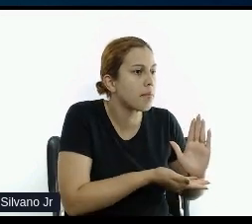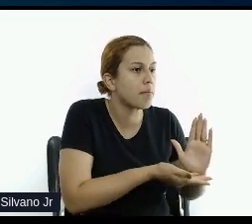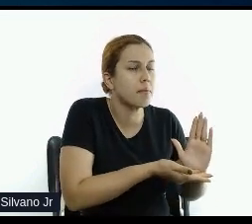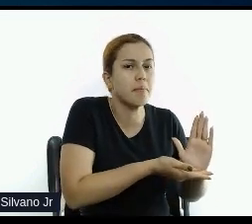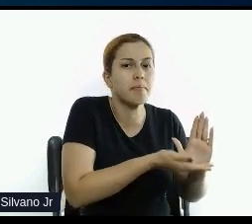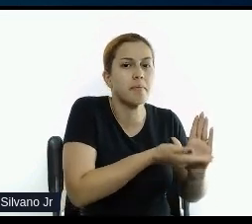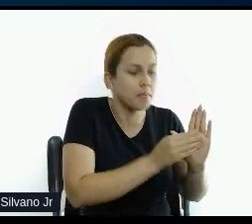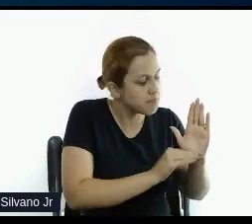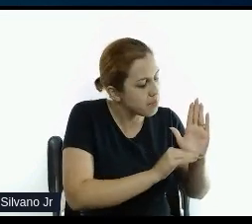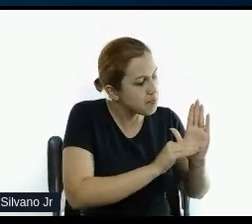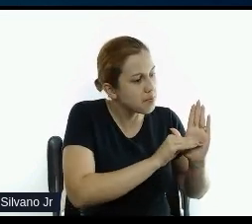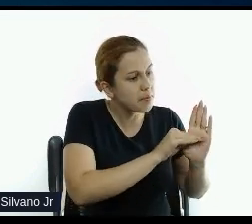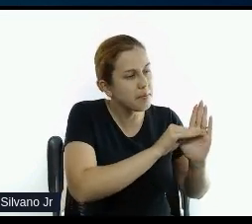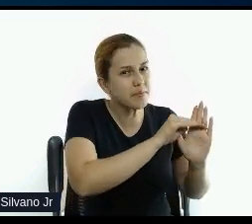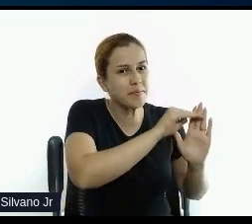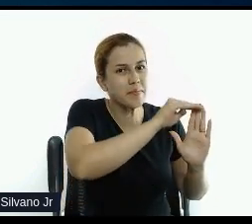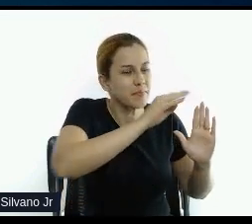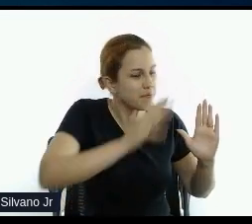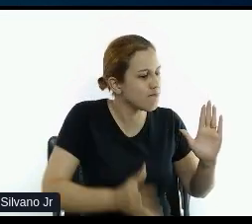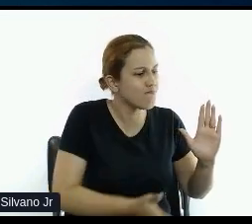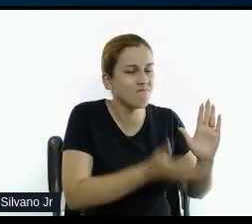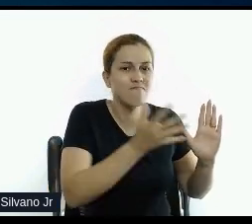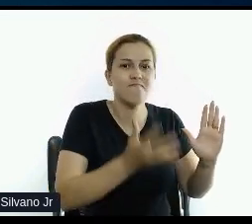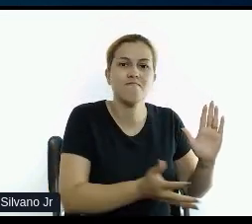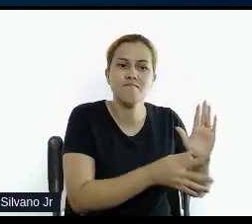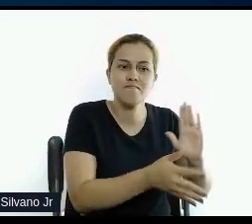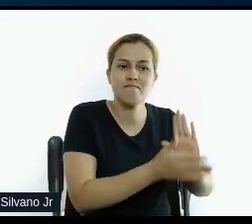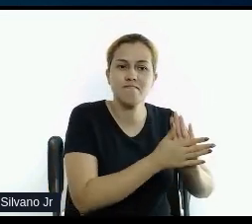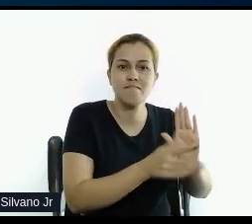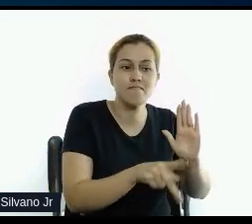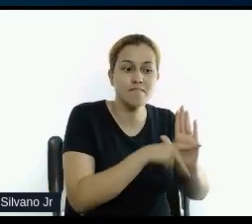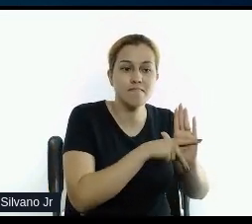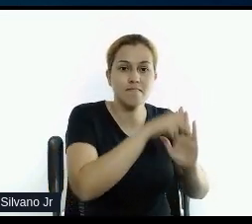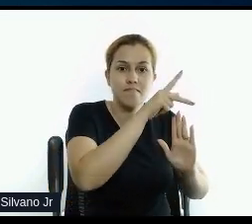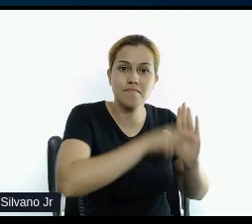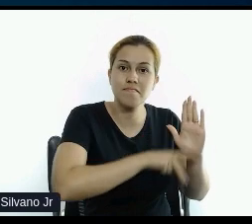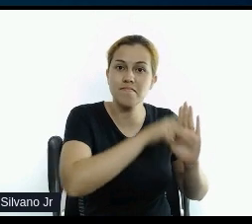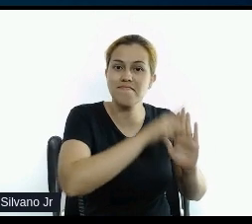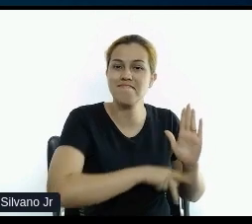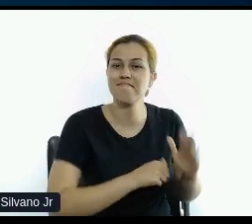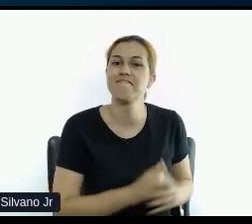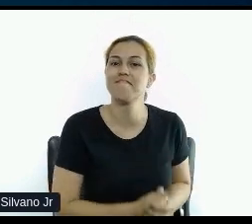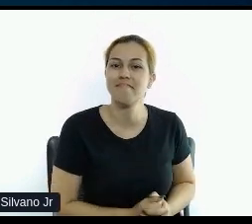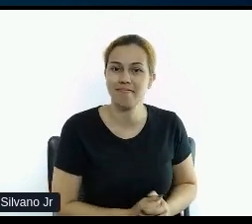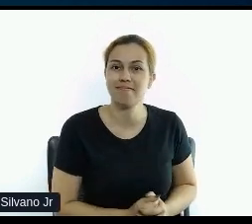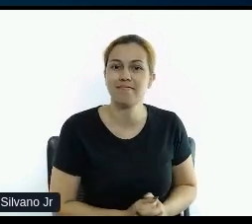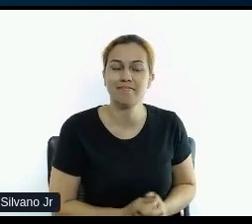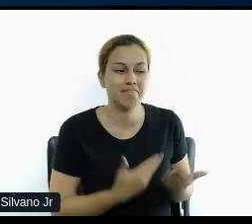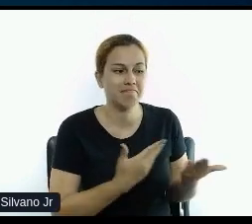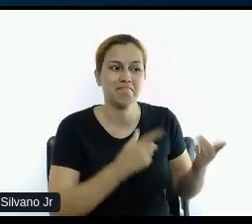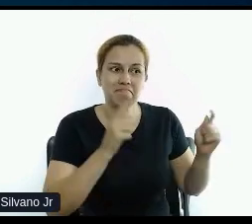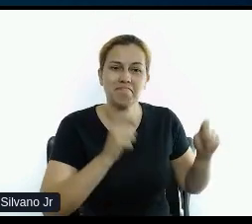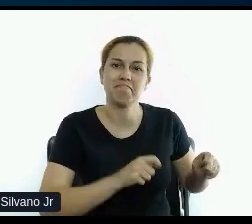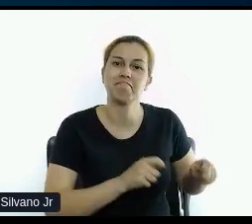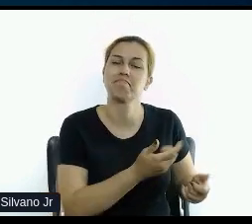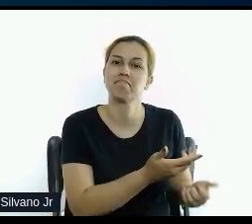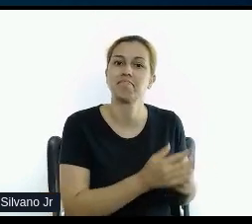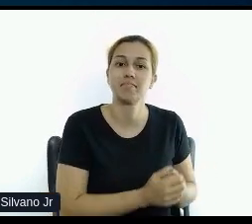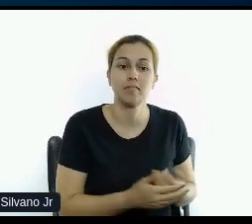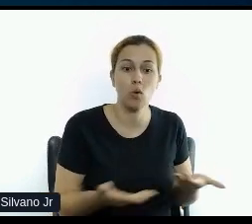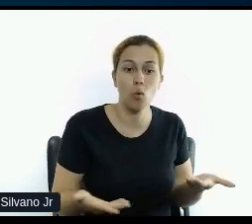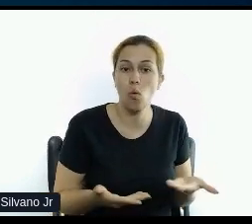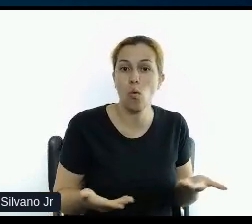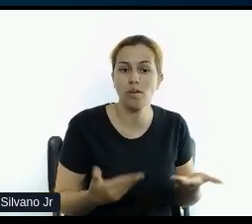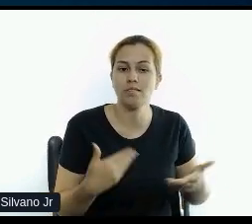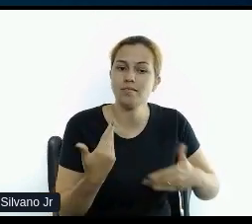tentar subir esse nível de inclusão do meu projeto? Isso aparenta ser uma coisa bem possível. Eu, inclusive, hoje ainda vou trazer